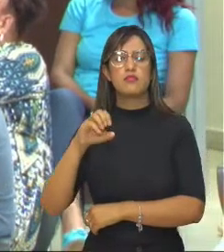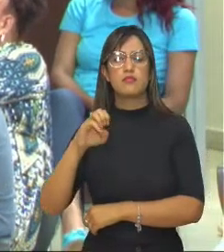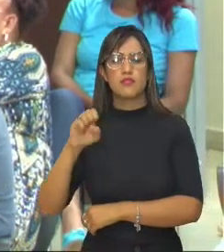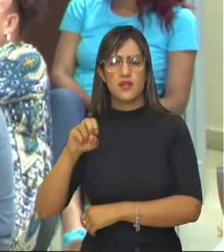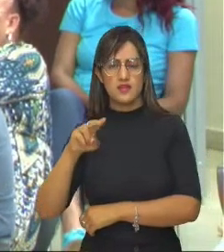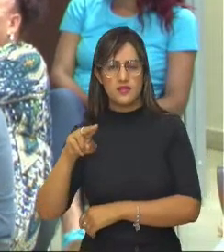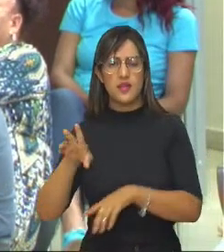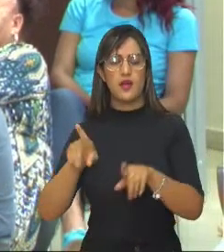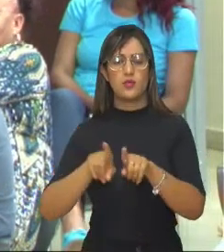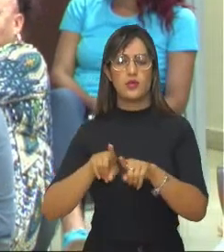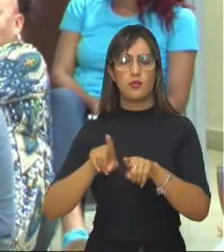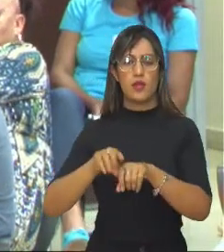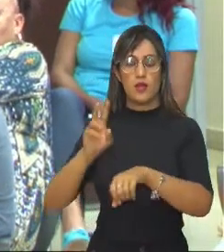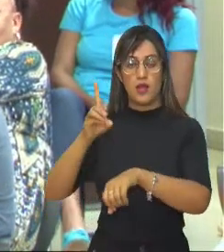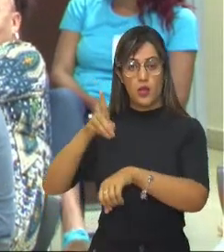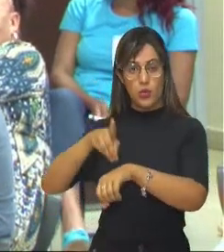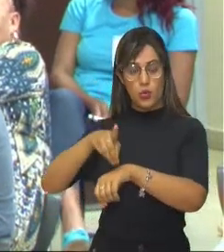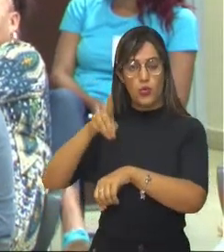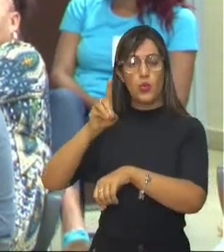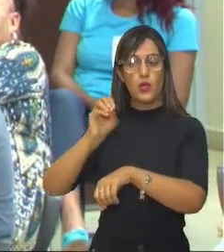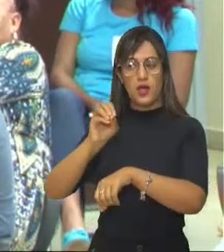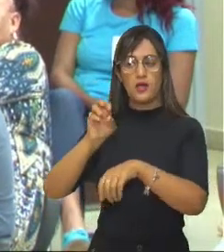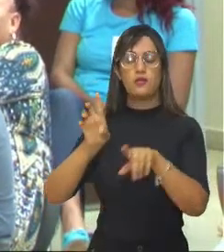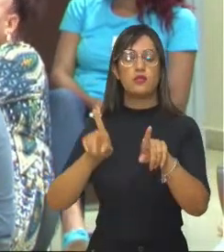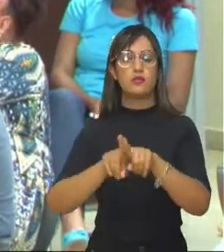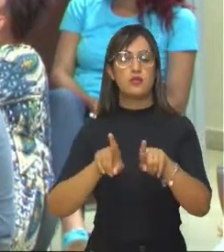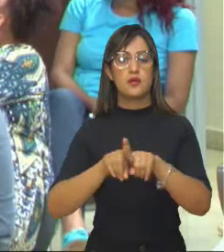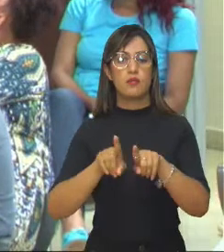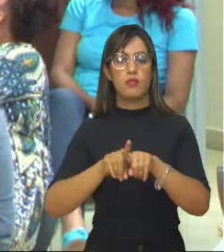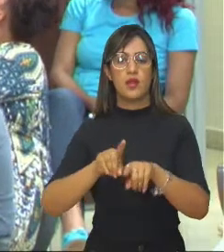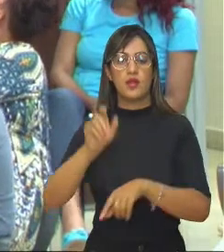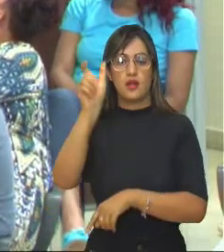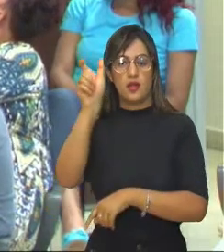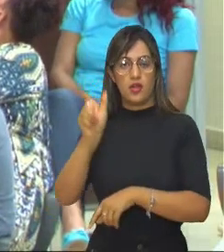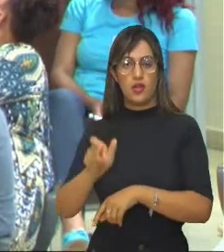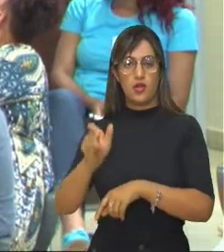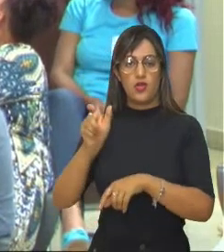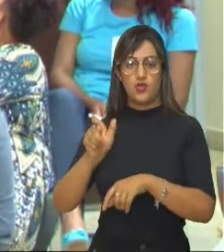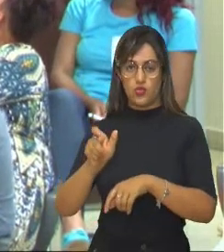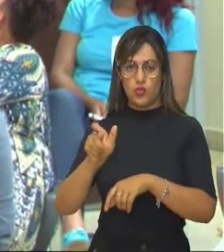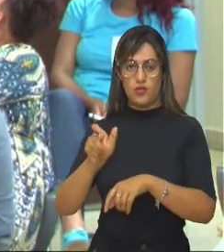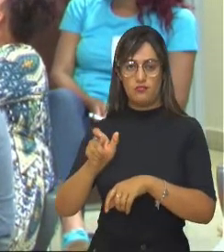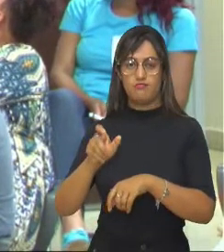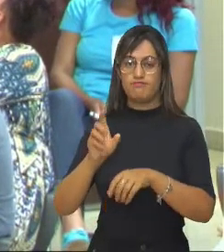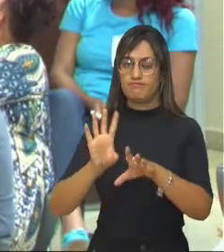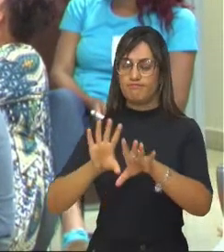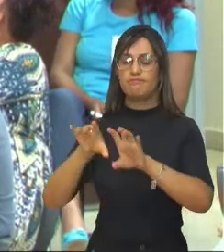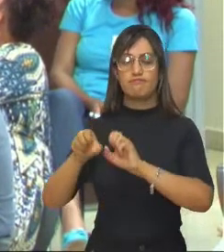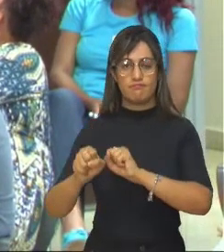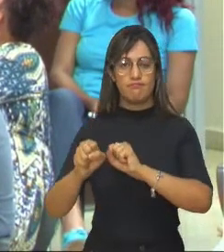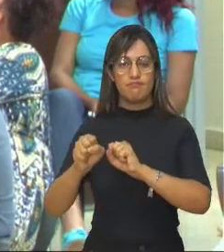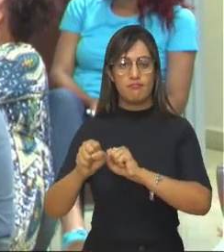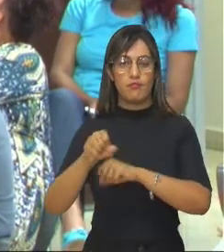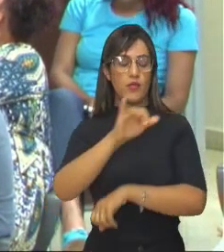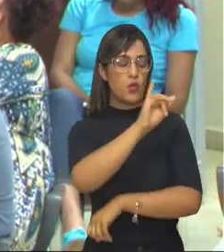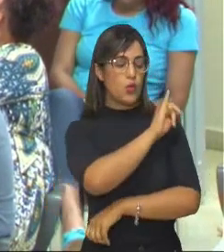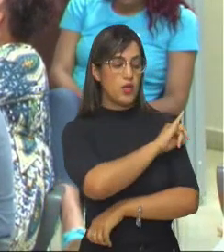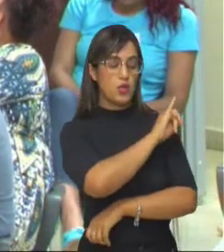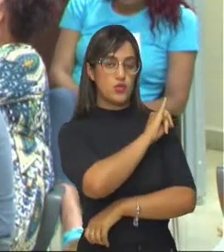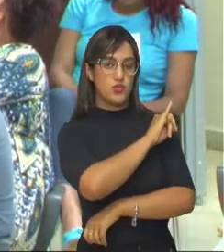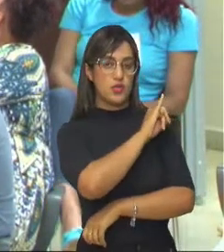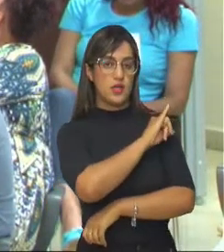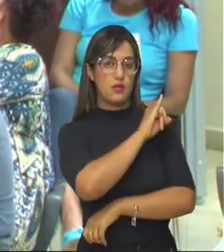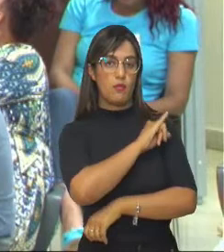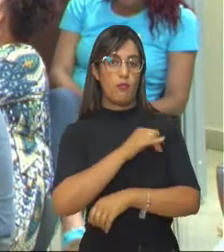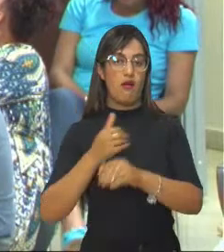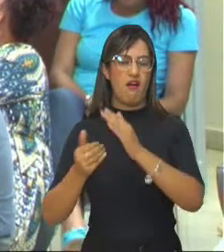concluindo o seu doutorado. João Nery é psicólogo graduado pela Universidade Federal do Rio de Janeiro, mas numa época em